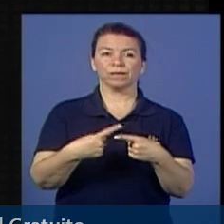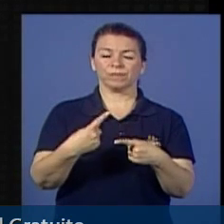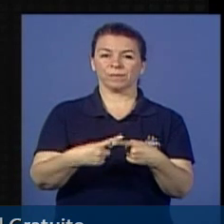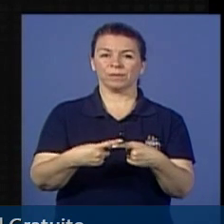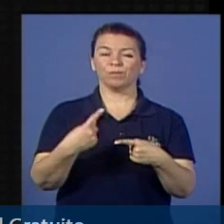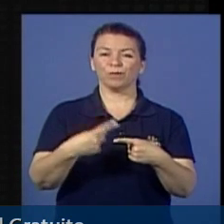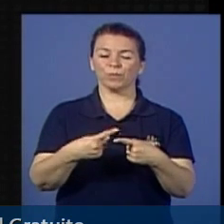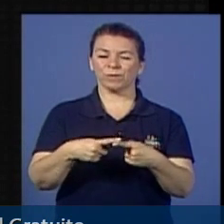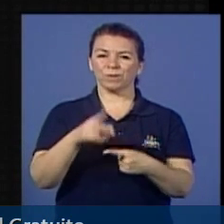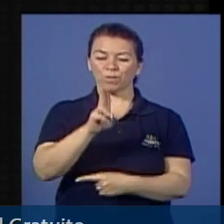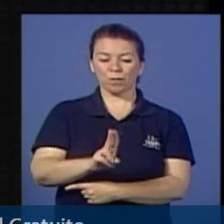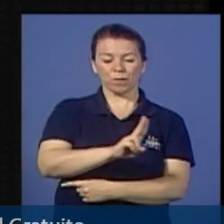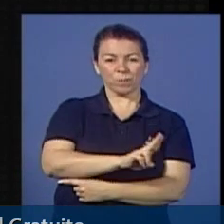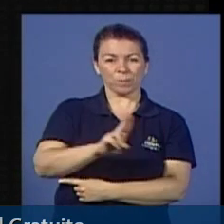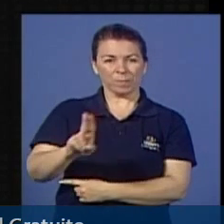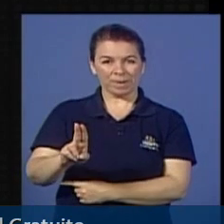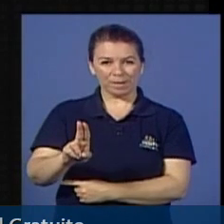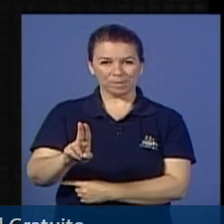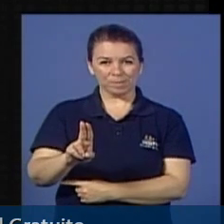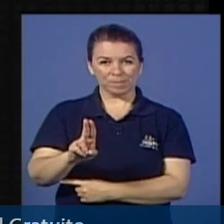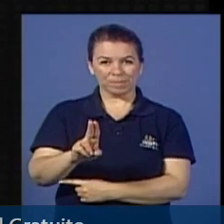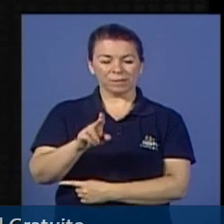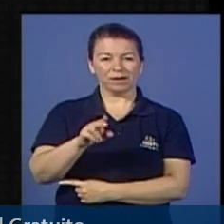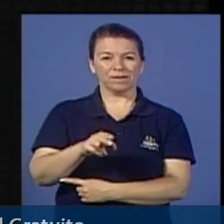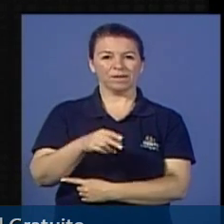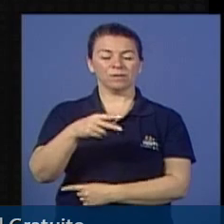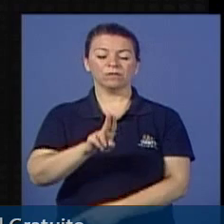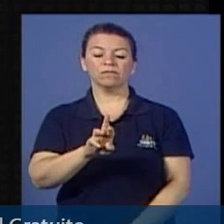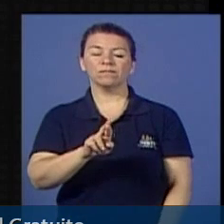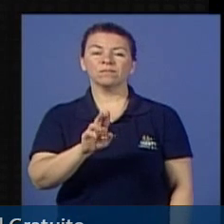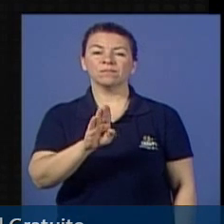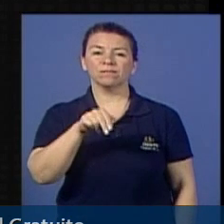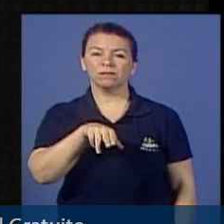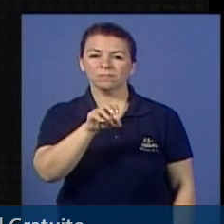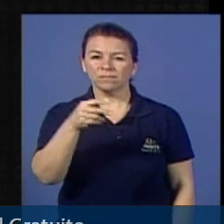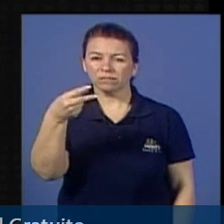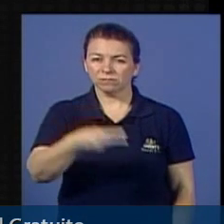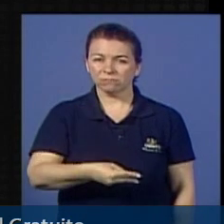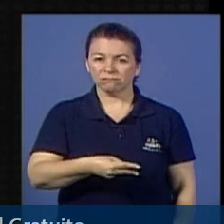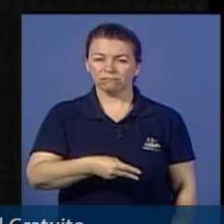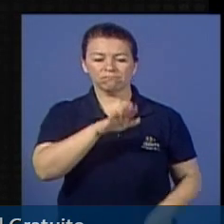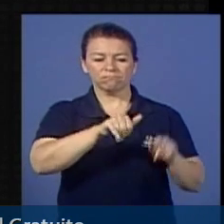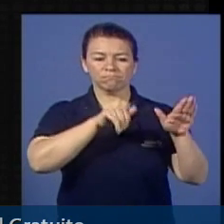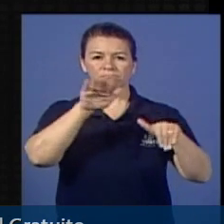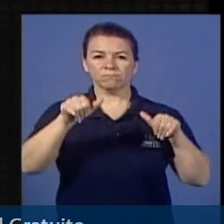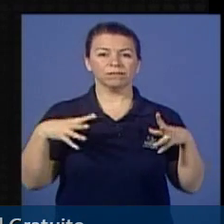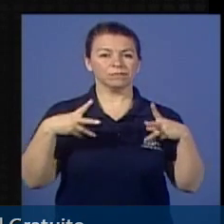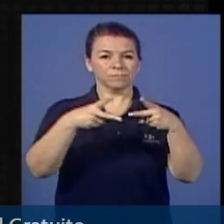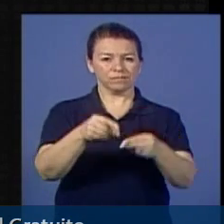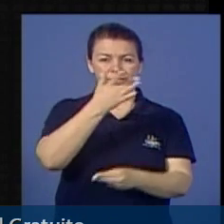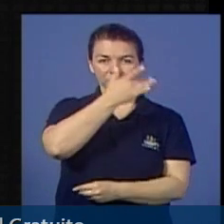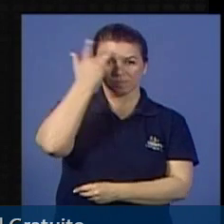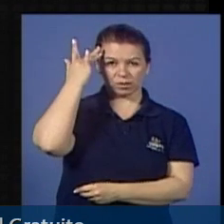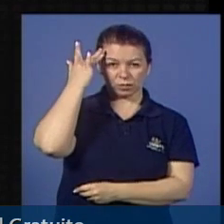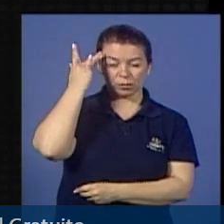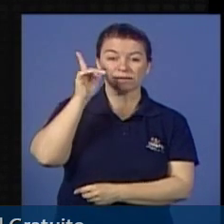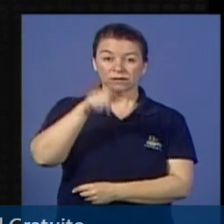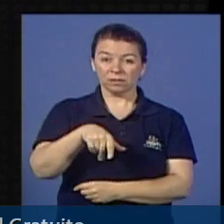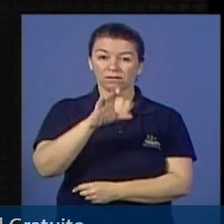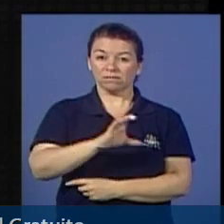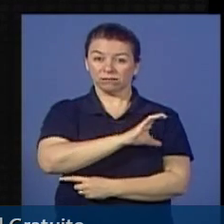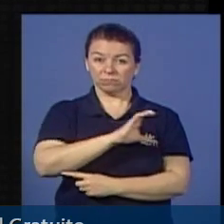convocação do Papa Urbano II, convocando toda a cristandade do Ocidente a ir ao